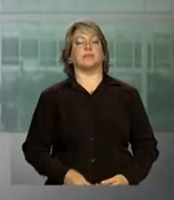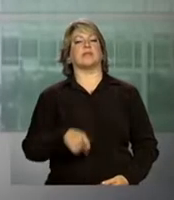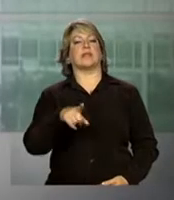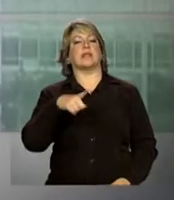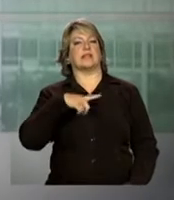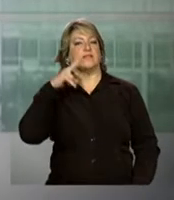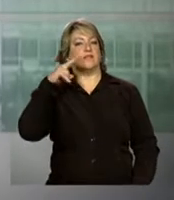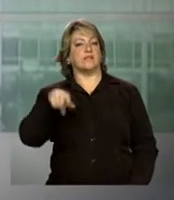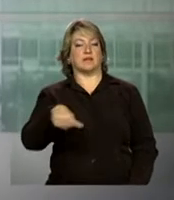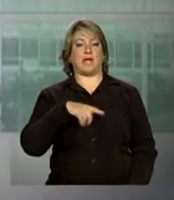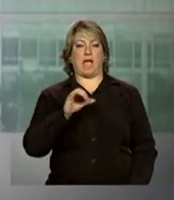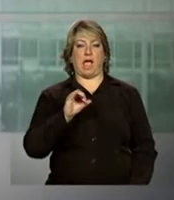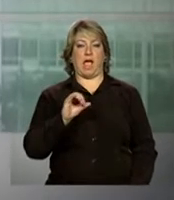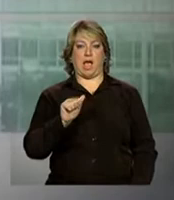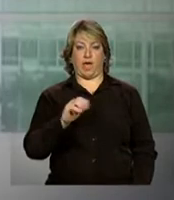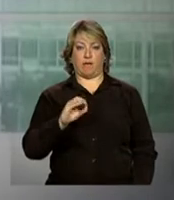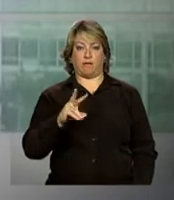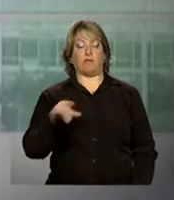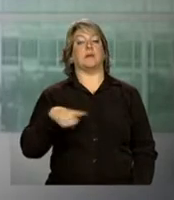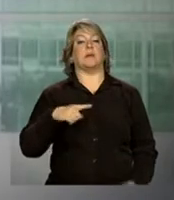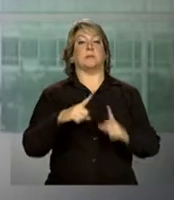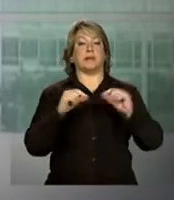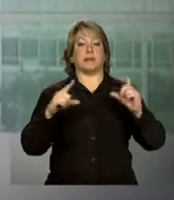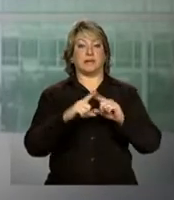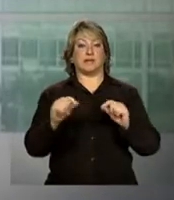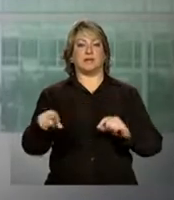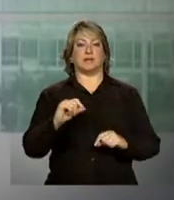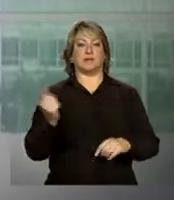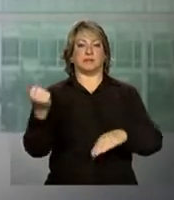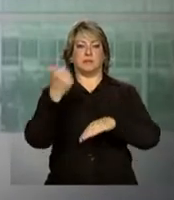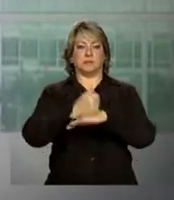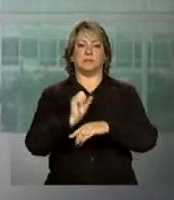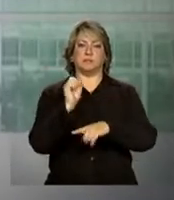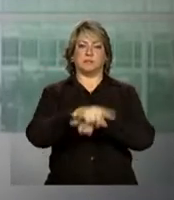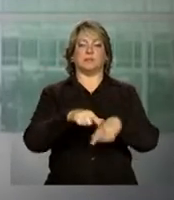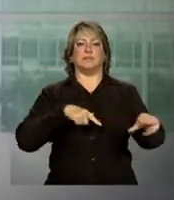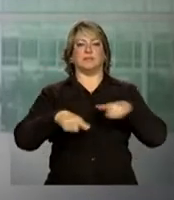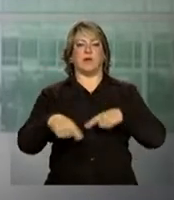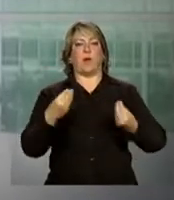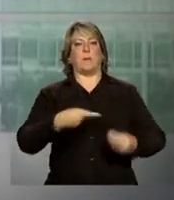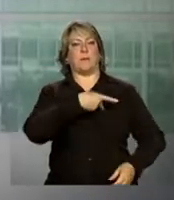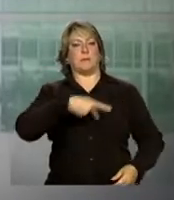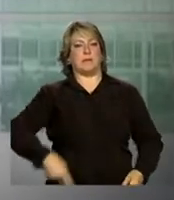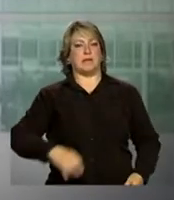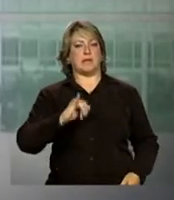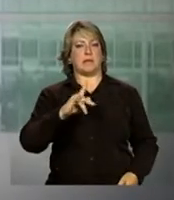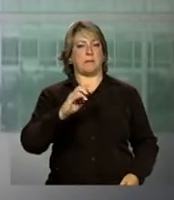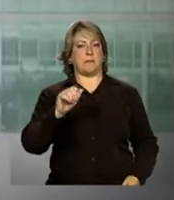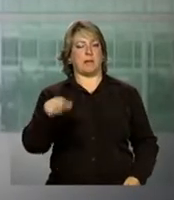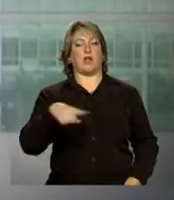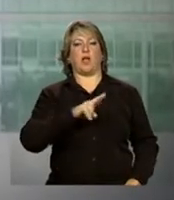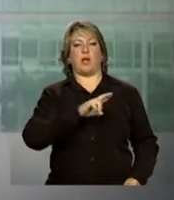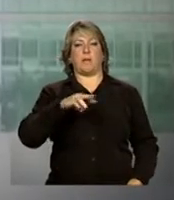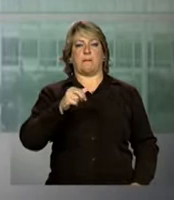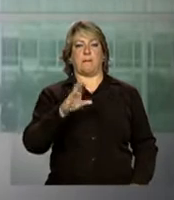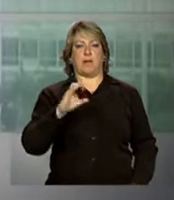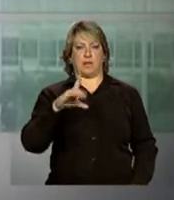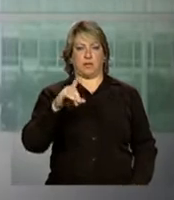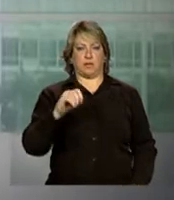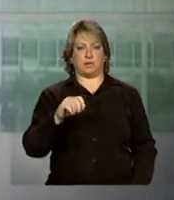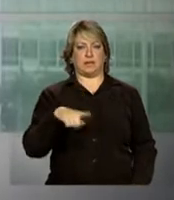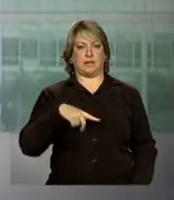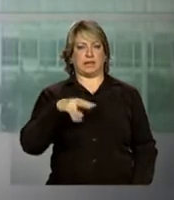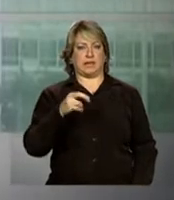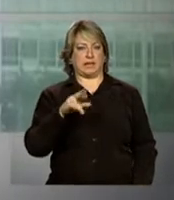Você acompanhou ao vivo de Brasília a posse do economista Marcelo Neri como novo presidente do IPEA, o Instituto